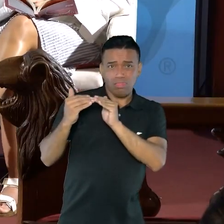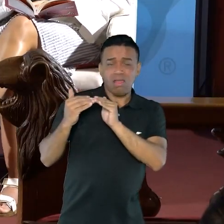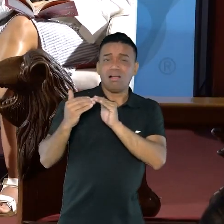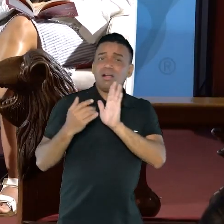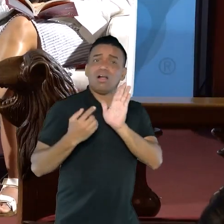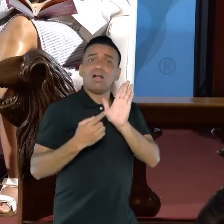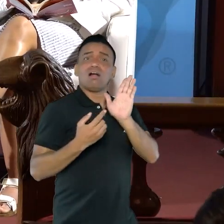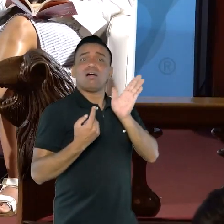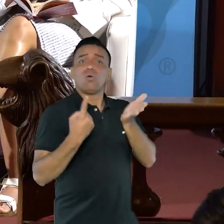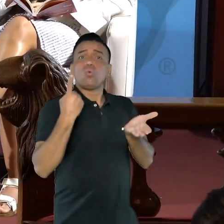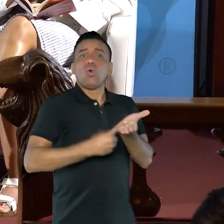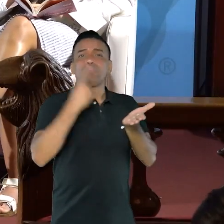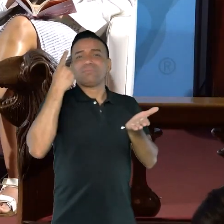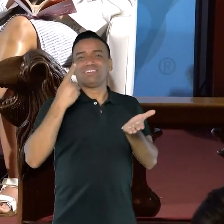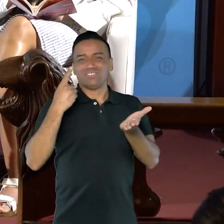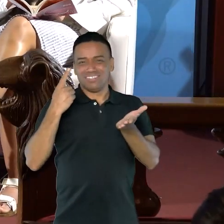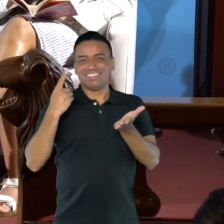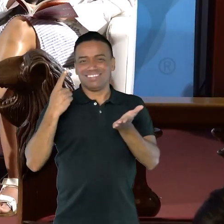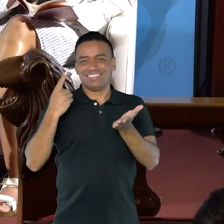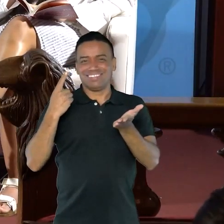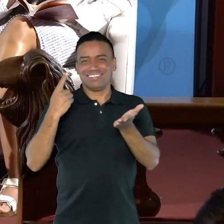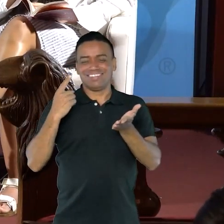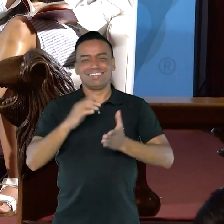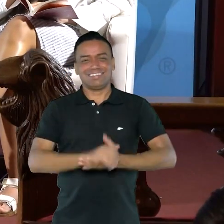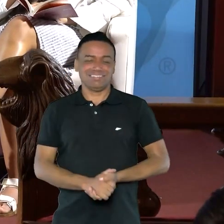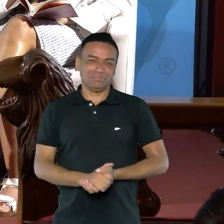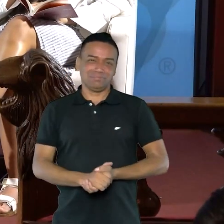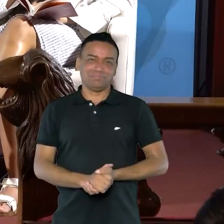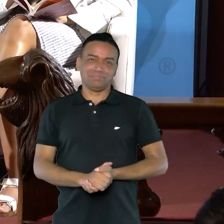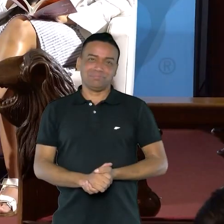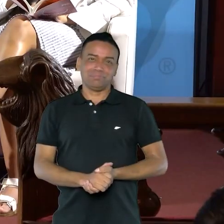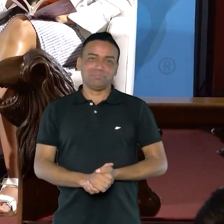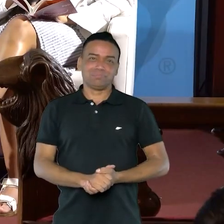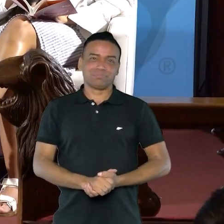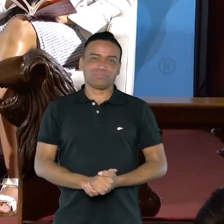ali naqueles termos, né? Então, eu